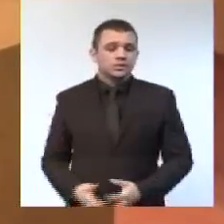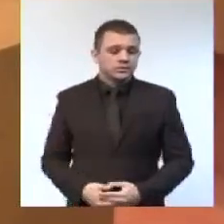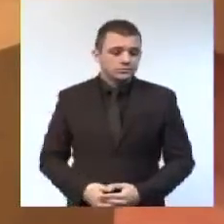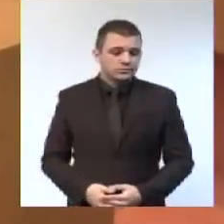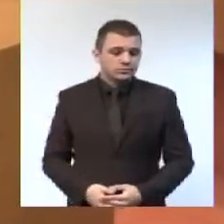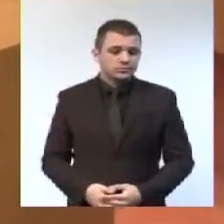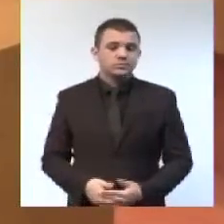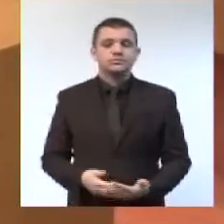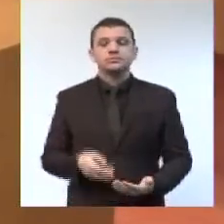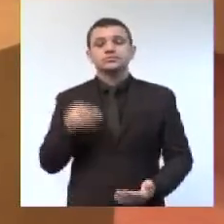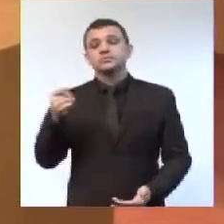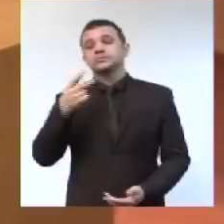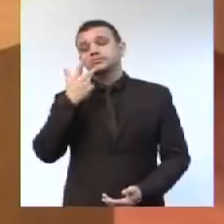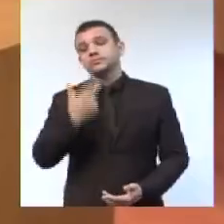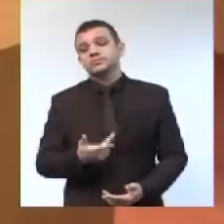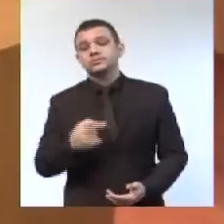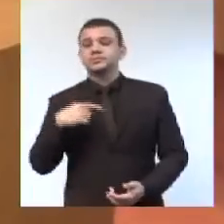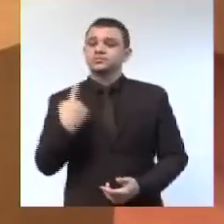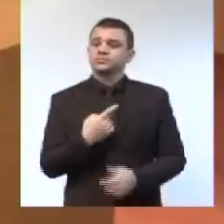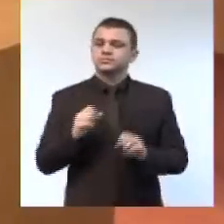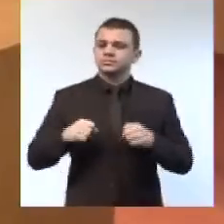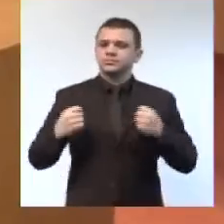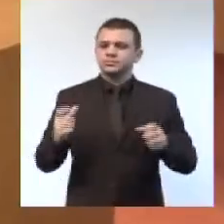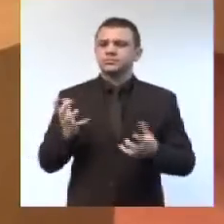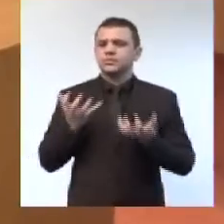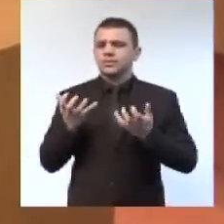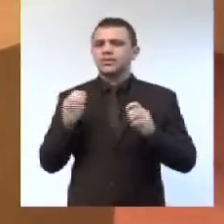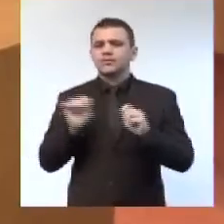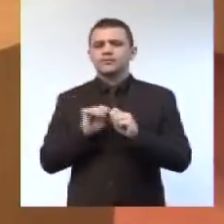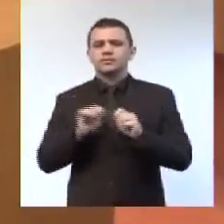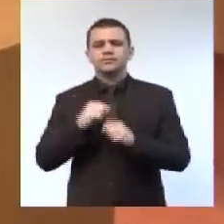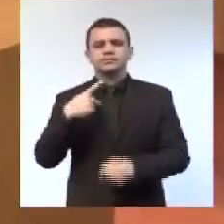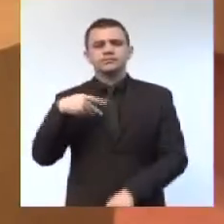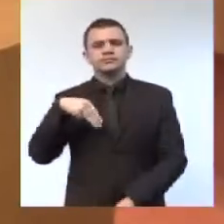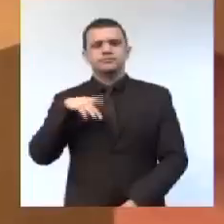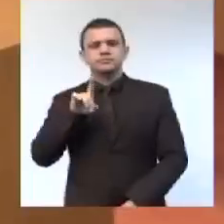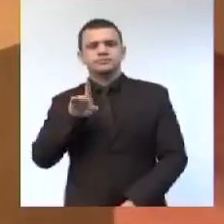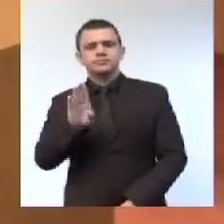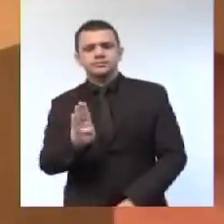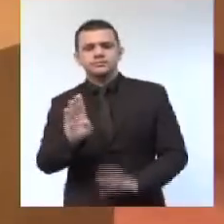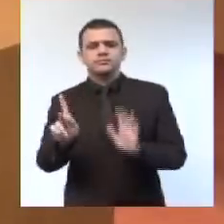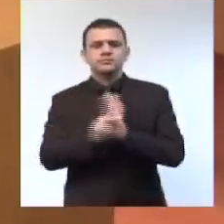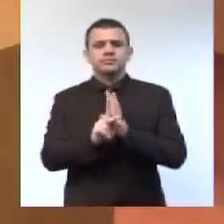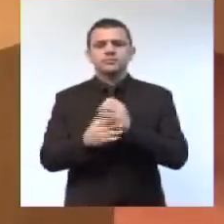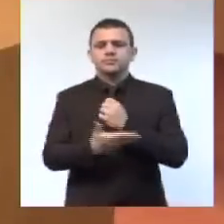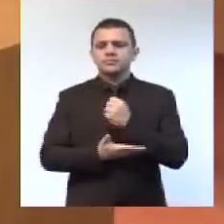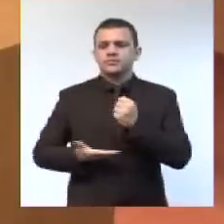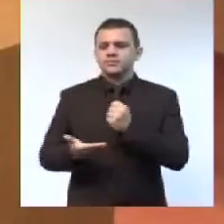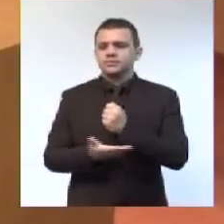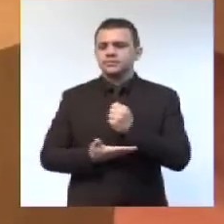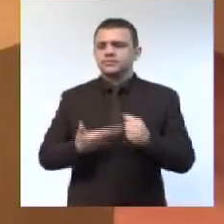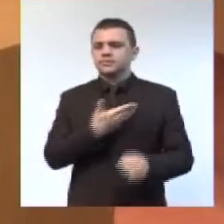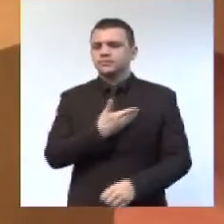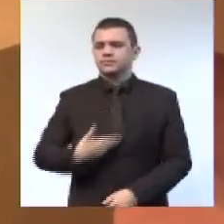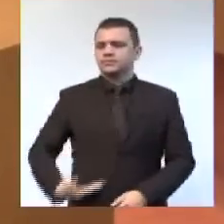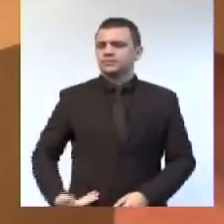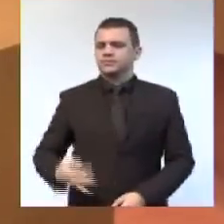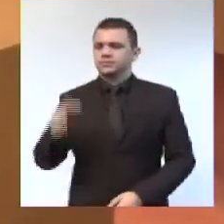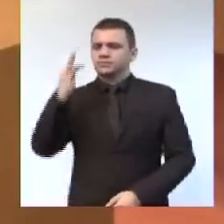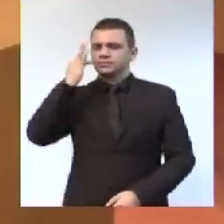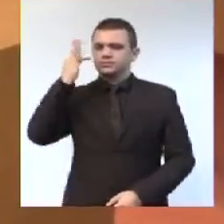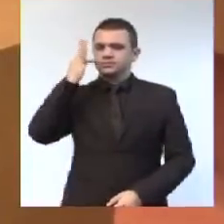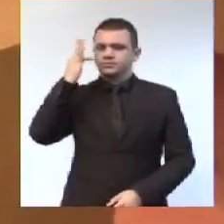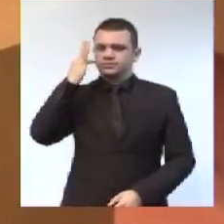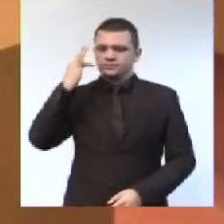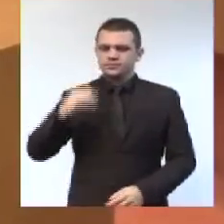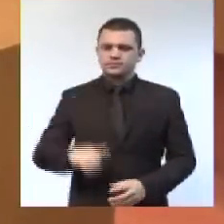estamos tentando trazer o PMDB para a base do governador Flávio Dino.